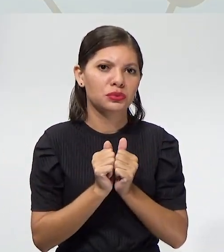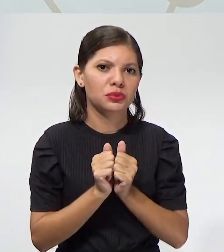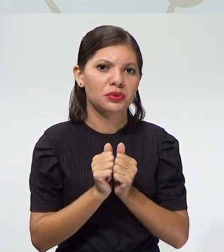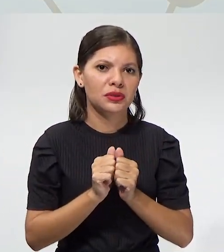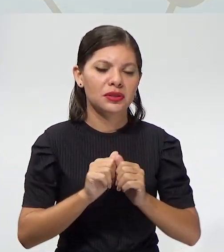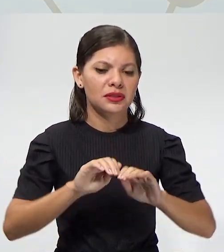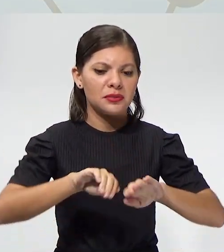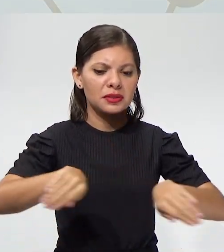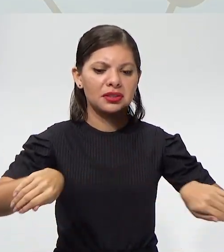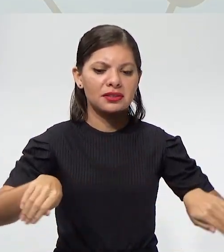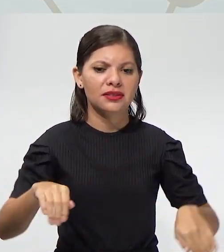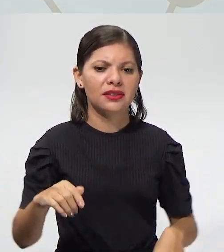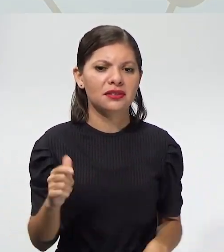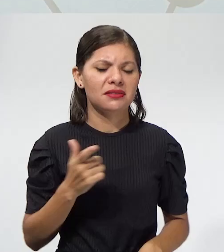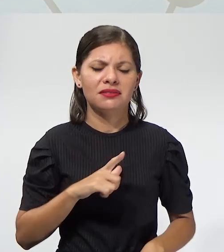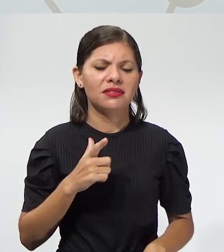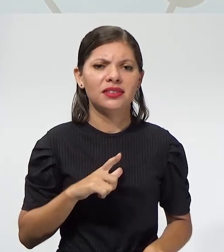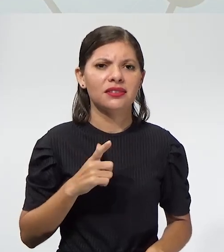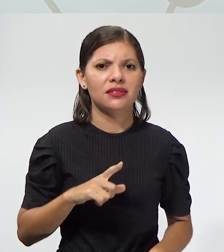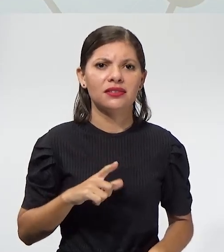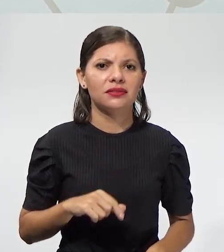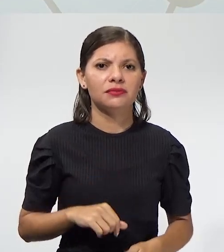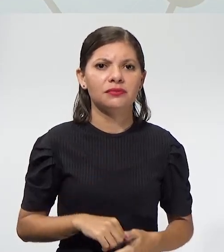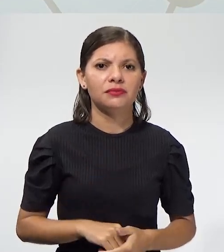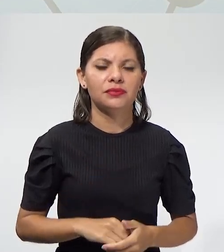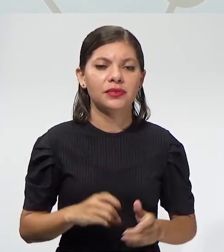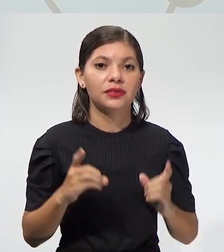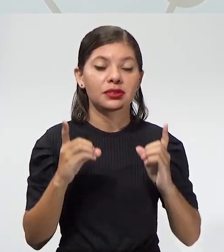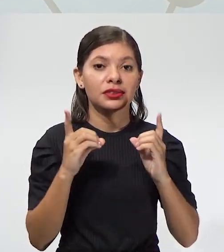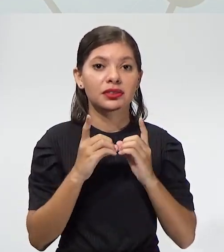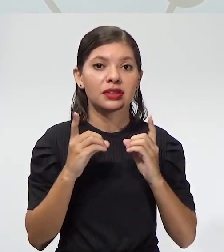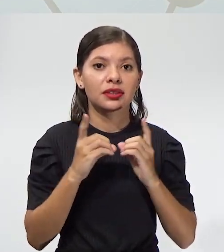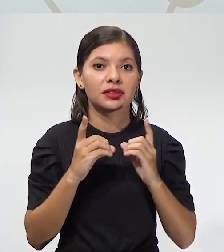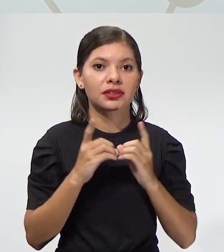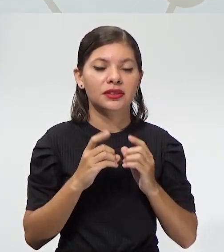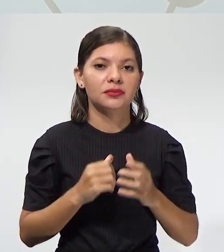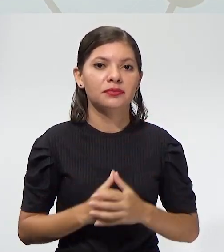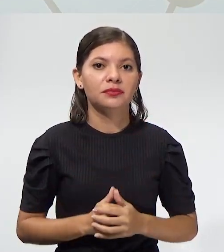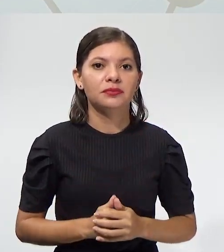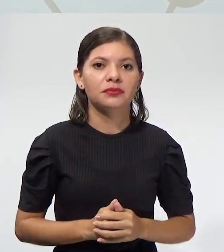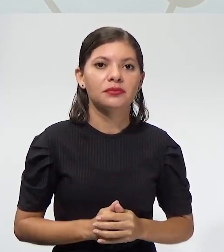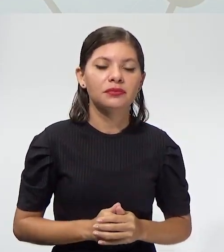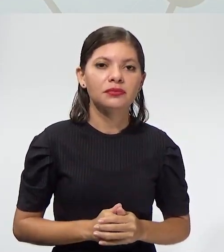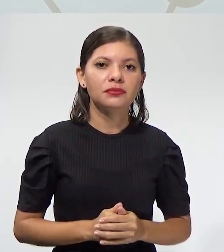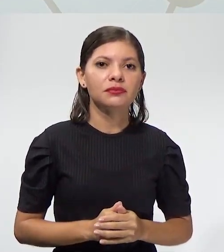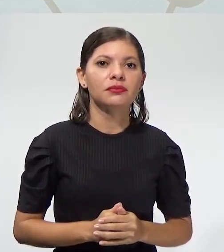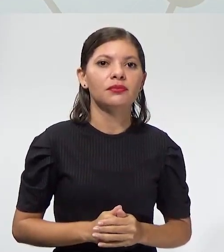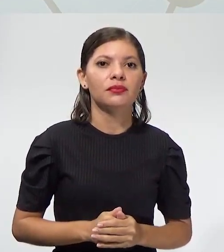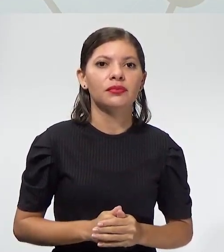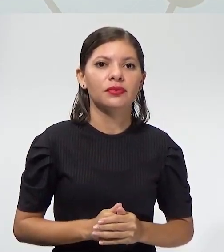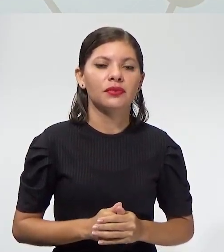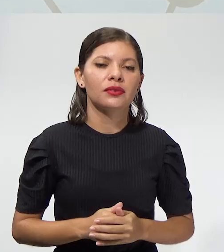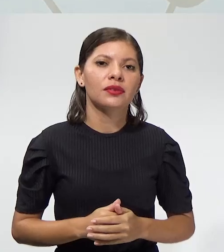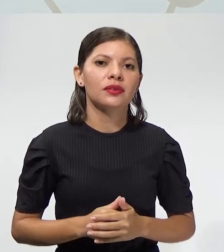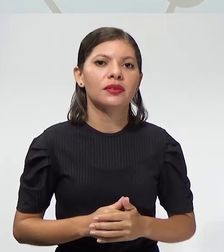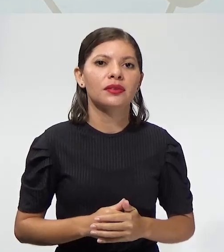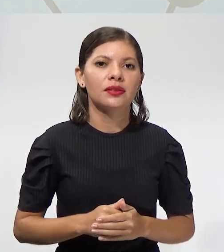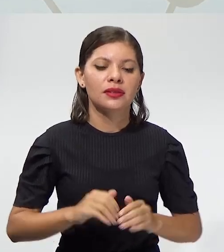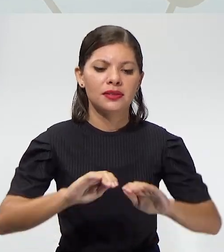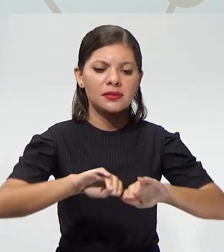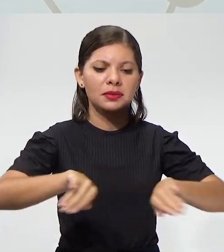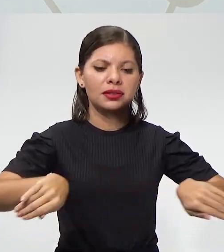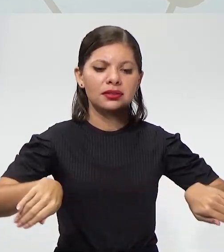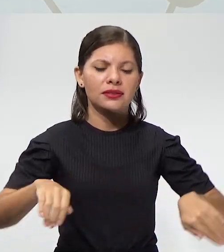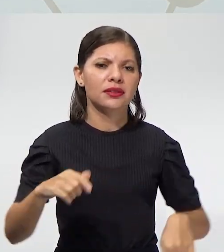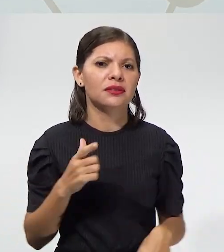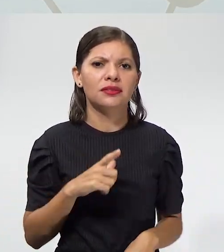separação é só para uma organização didática, né? E só pode servir para isso. Você não pode dar mais ênfase a essa separação